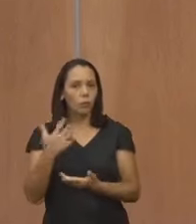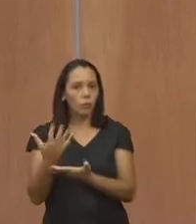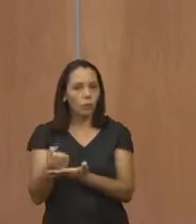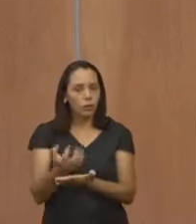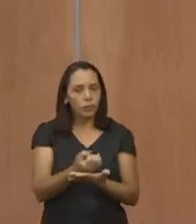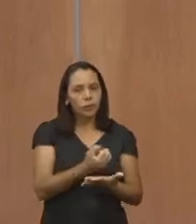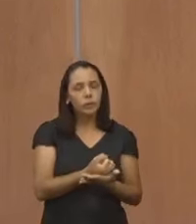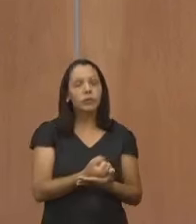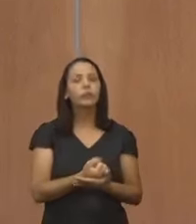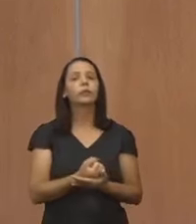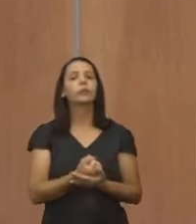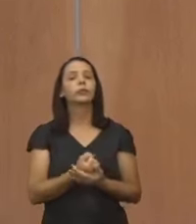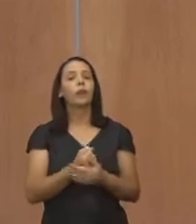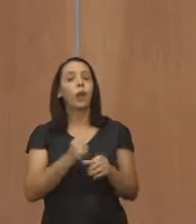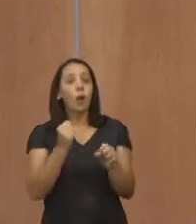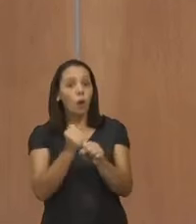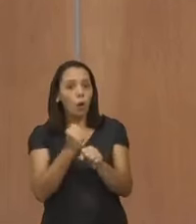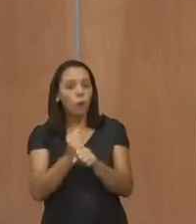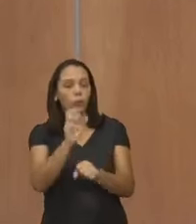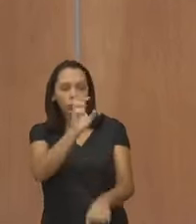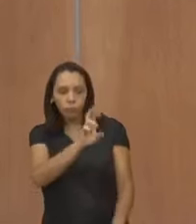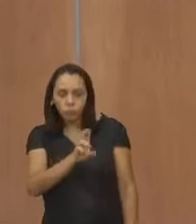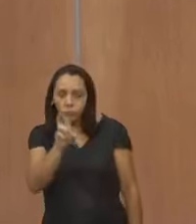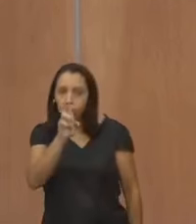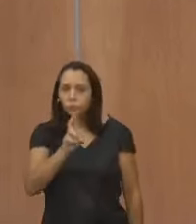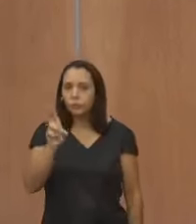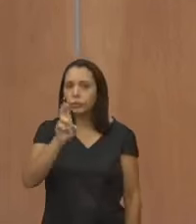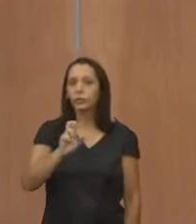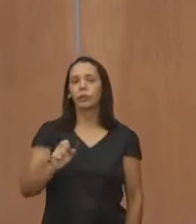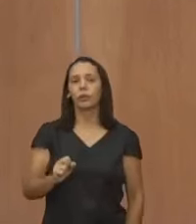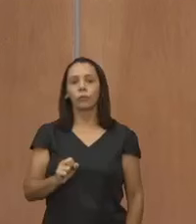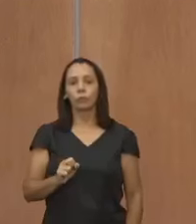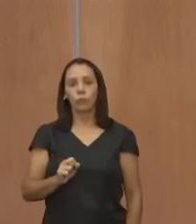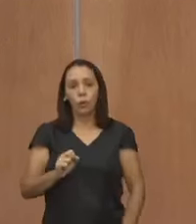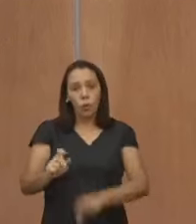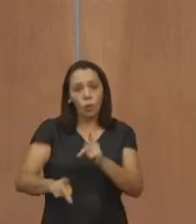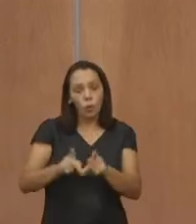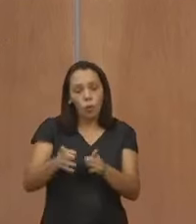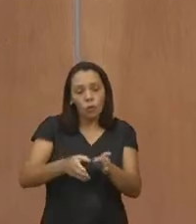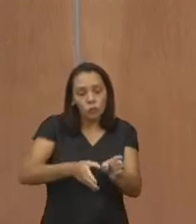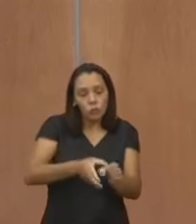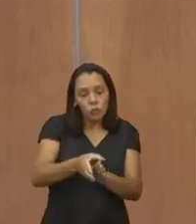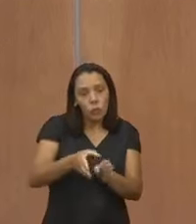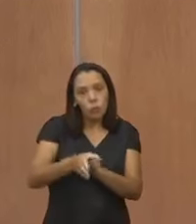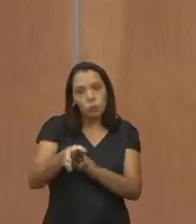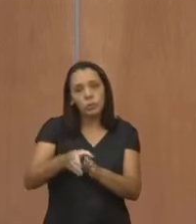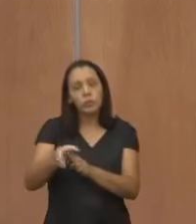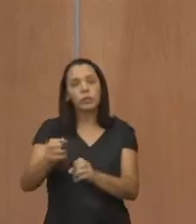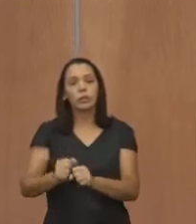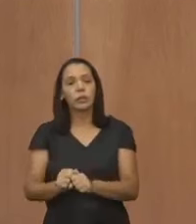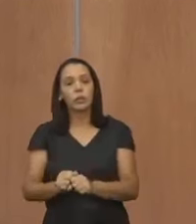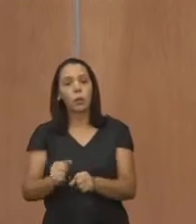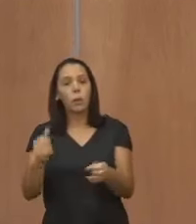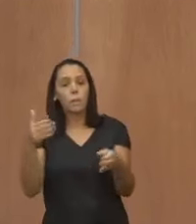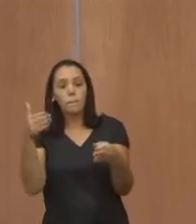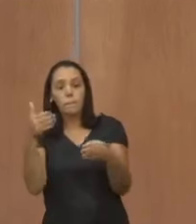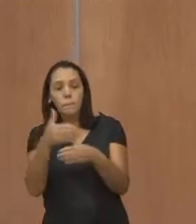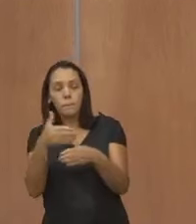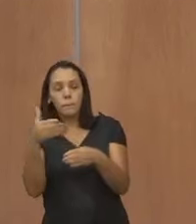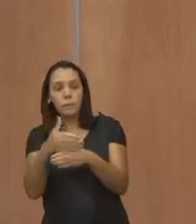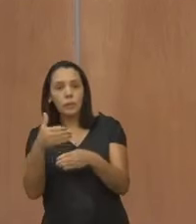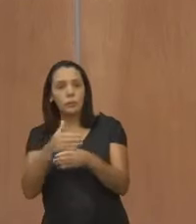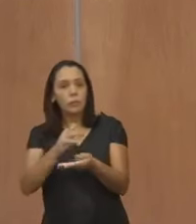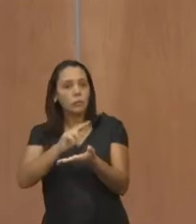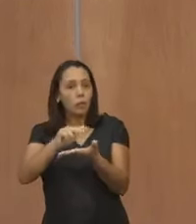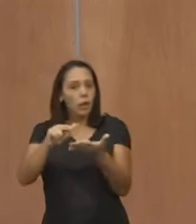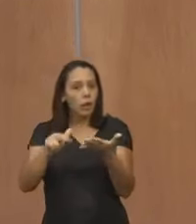serviços. Adicionalmente, orientarão a população sobre participação e demandas,